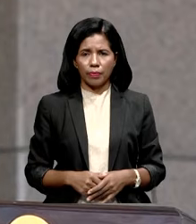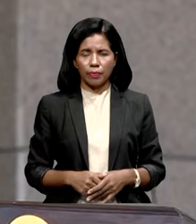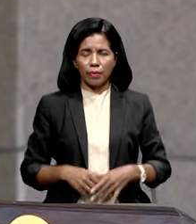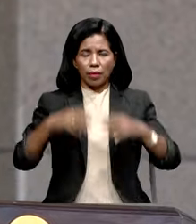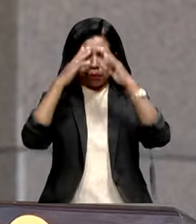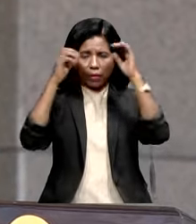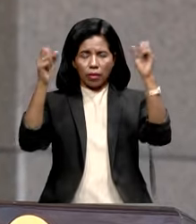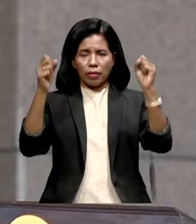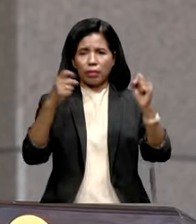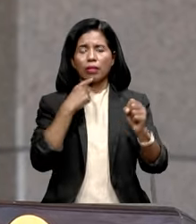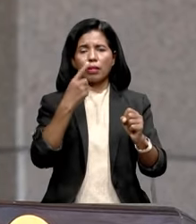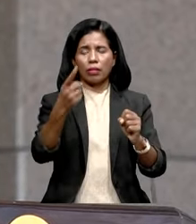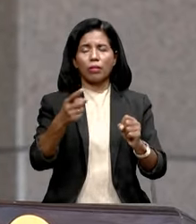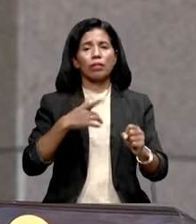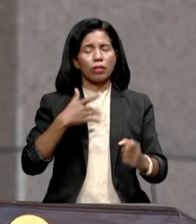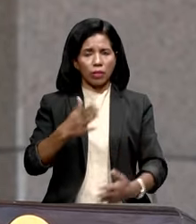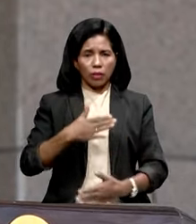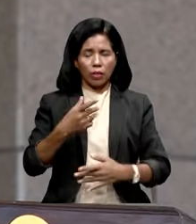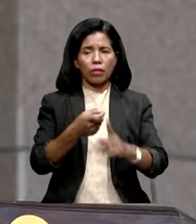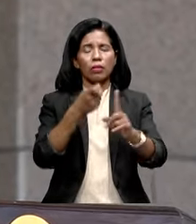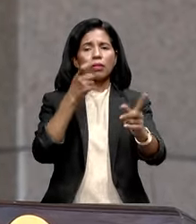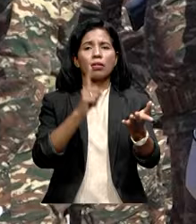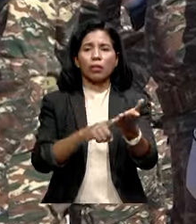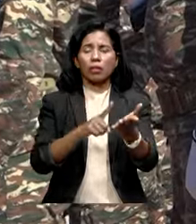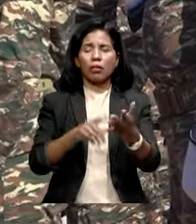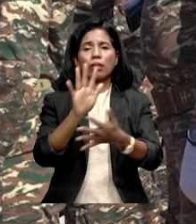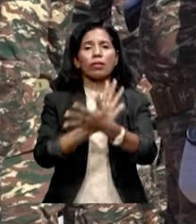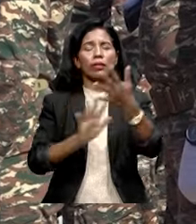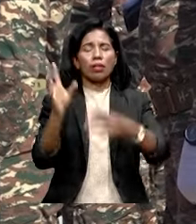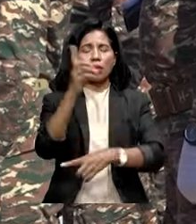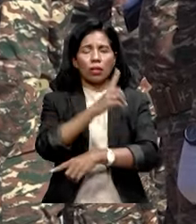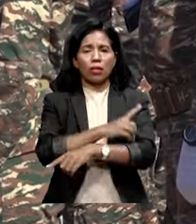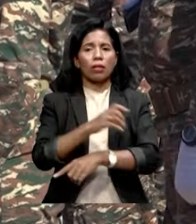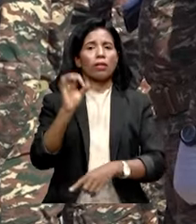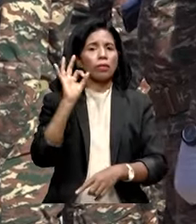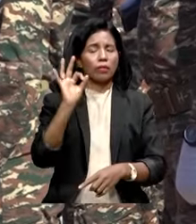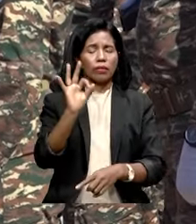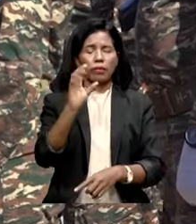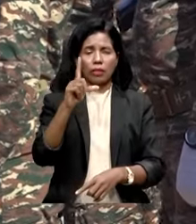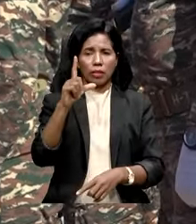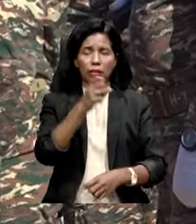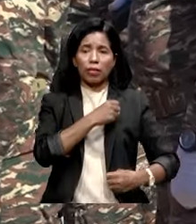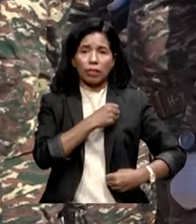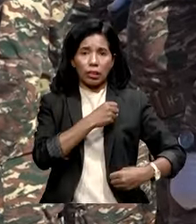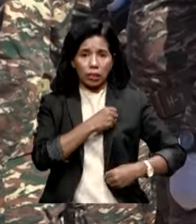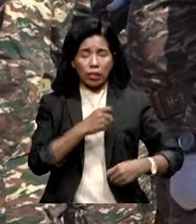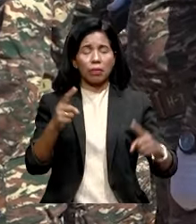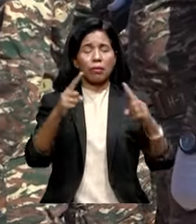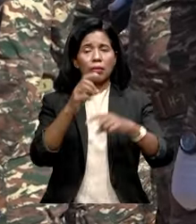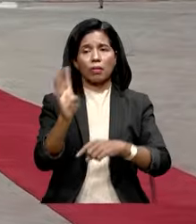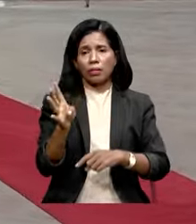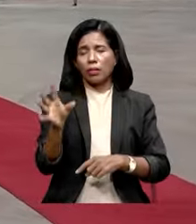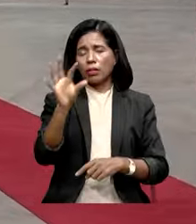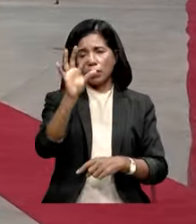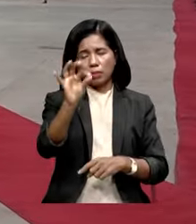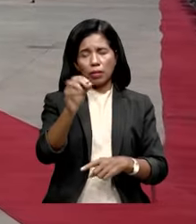Presidente da República atou a apreciação nele, o Rússia discurso e a celebração Laurent Valentil Força da Vida Timor-Leste, Badala Hatou Recensia e a Quarteira